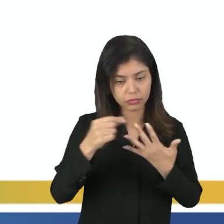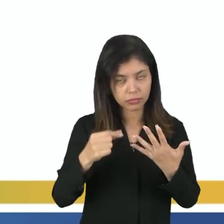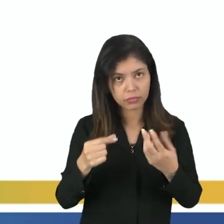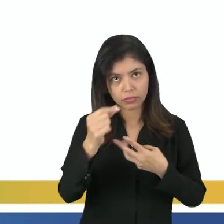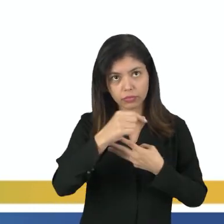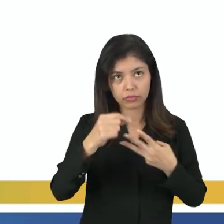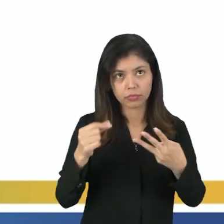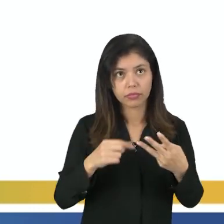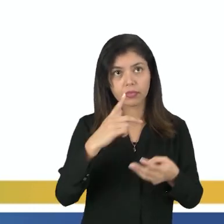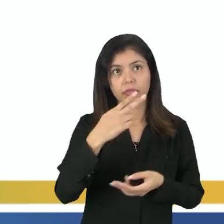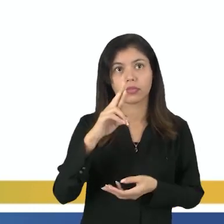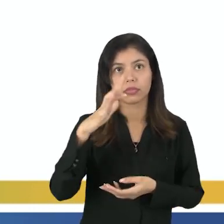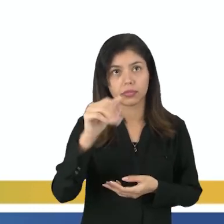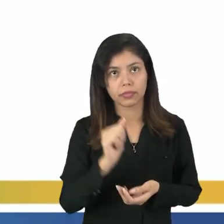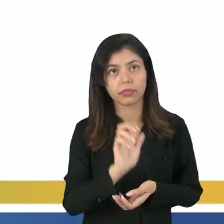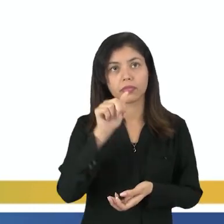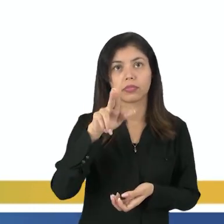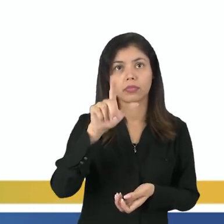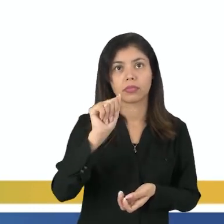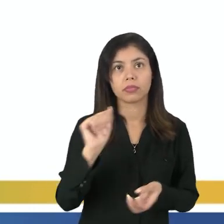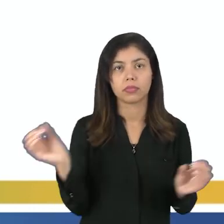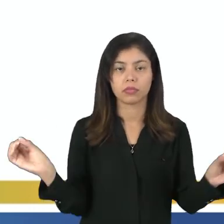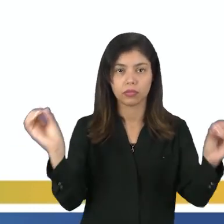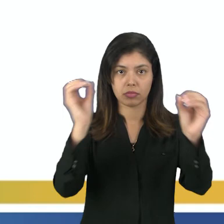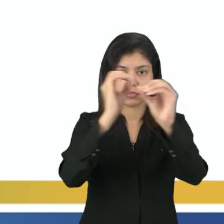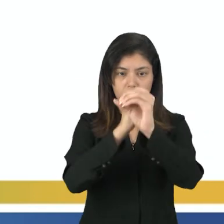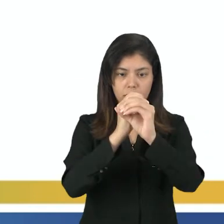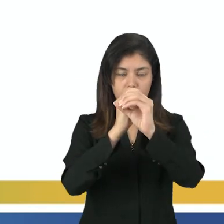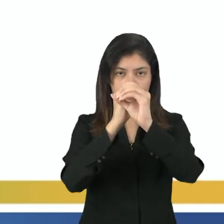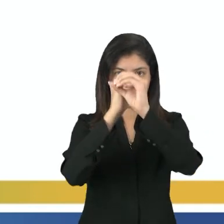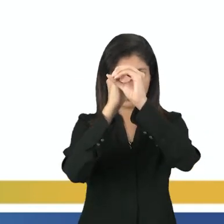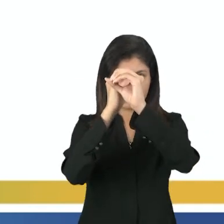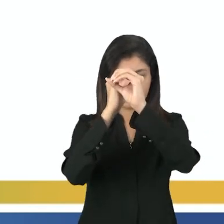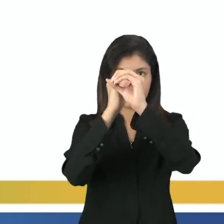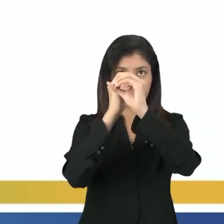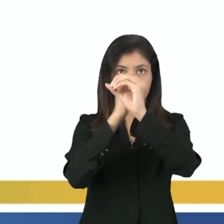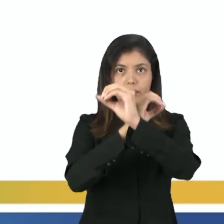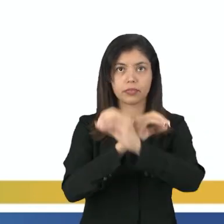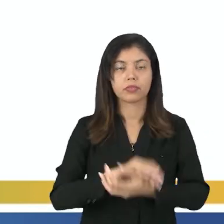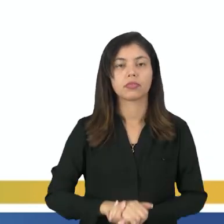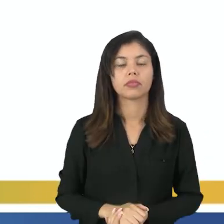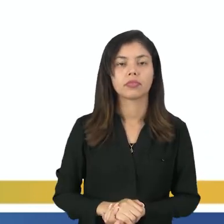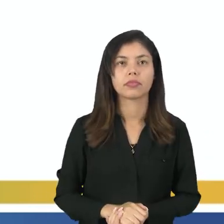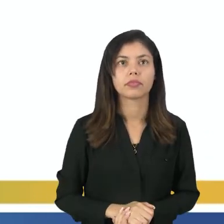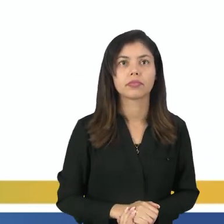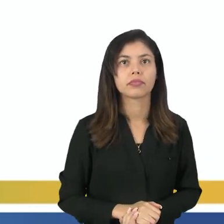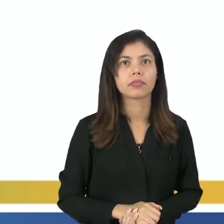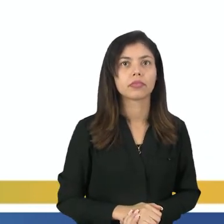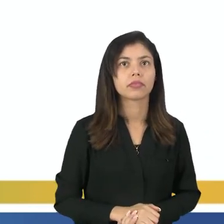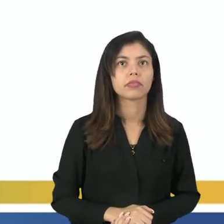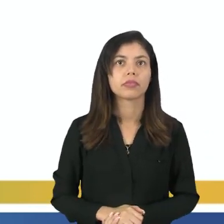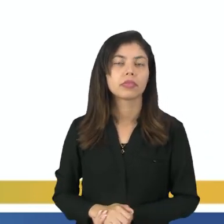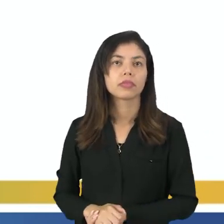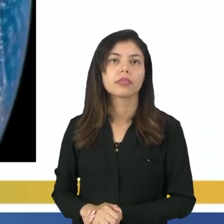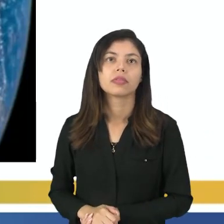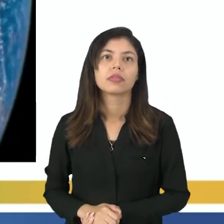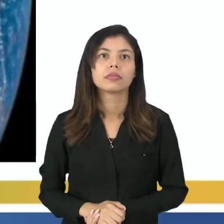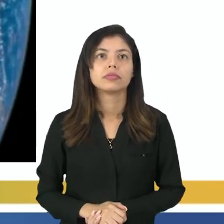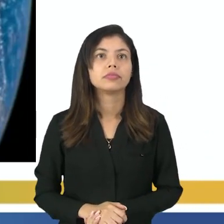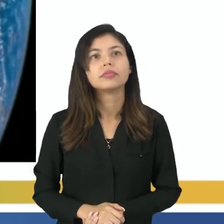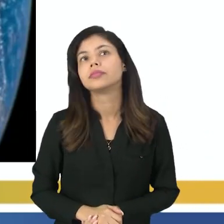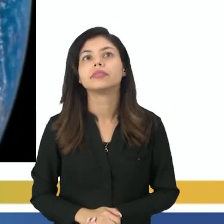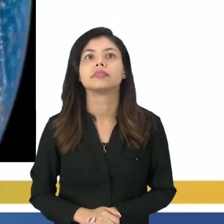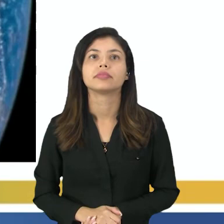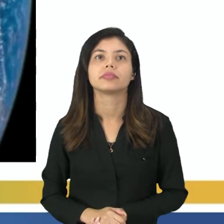eclipse solar, né? O parcial, anular, né? Quando a Terra está totalmente ali no meio, e o total, né? Encaixou ali